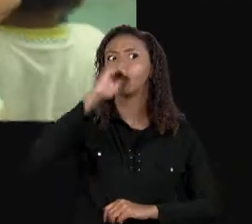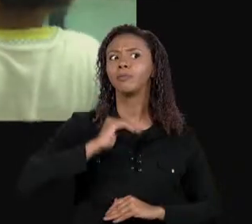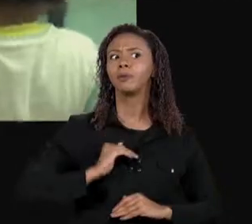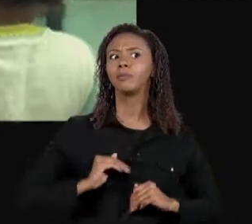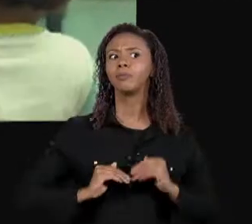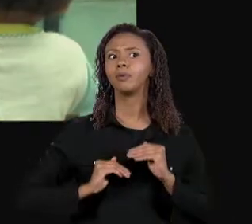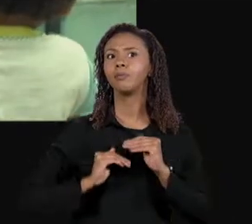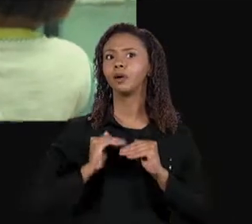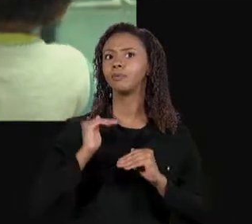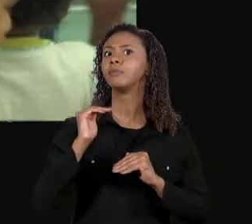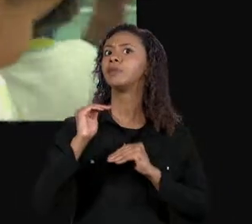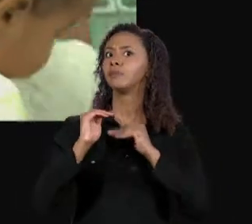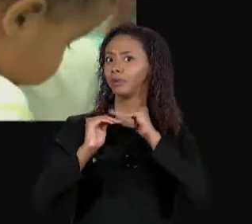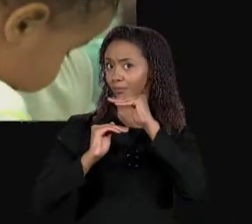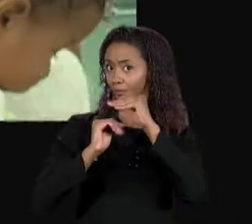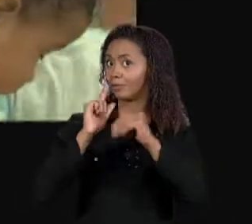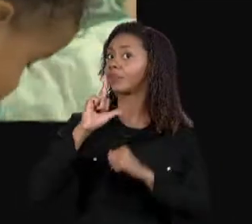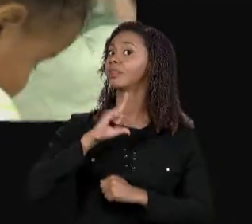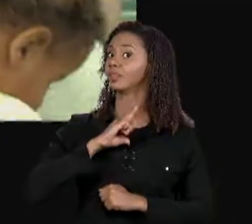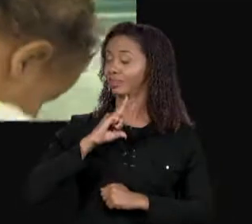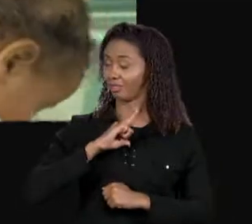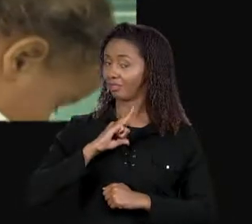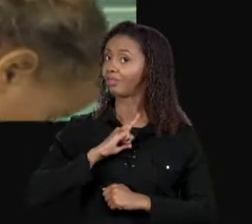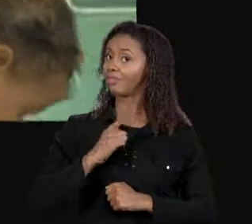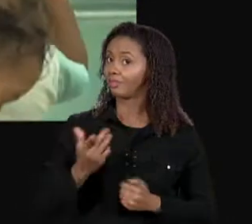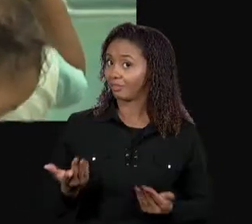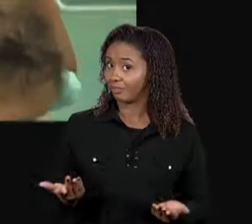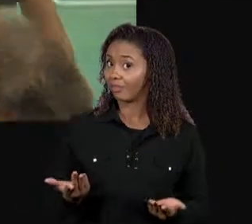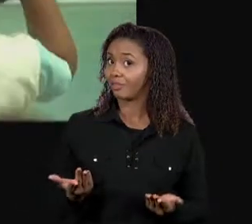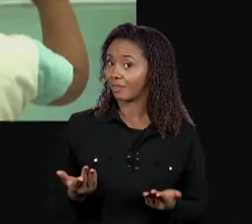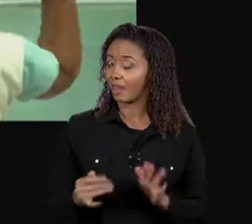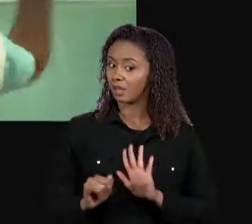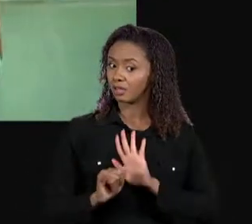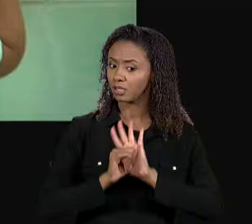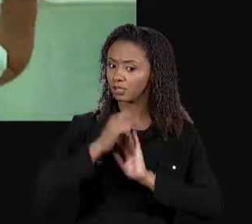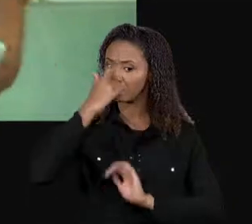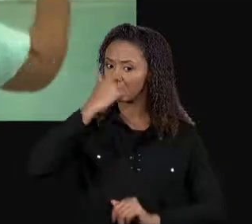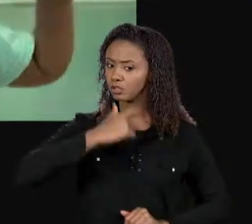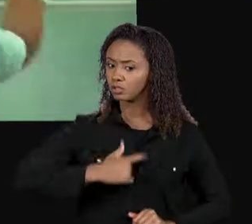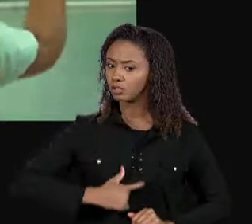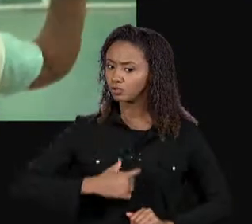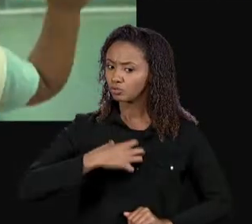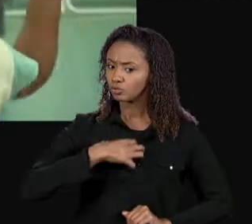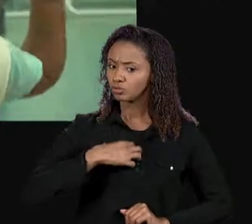está construindo, ela está nesse processo de construção de uma identidade de si.